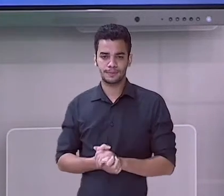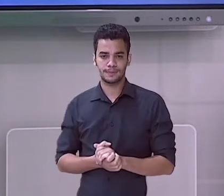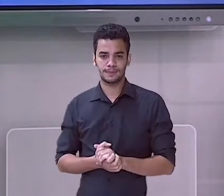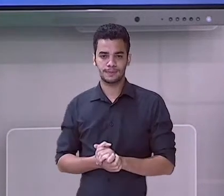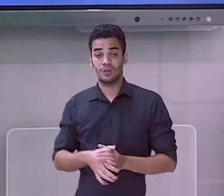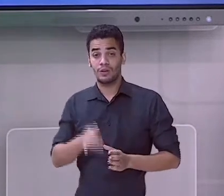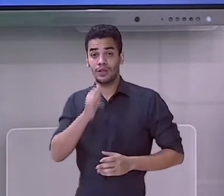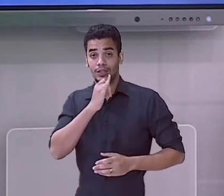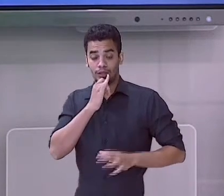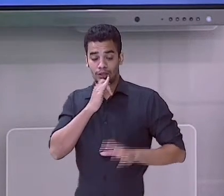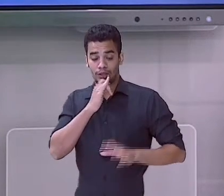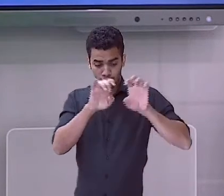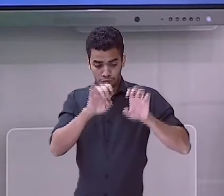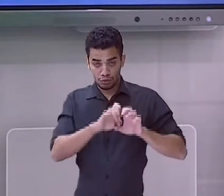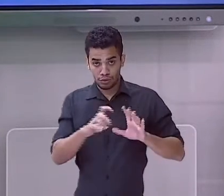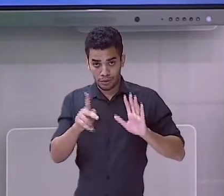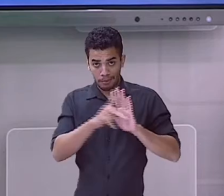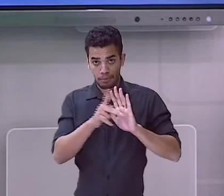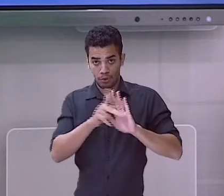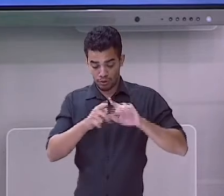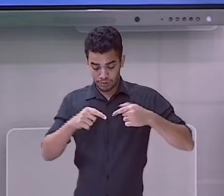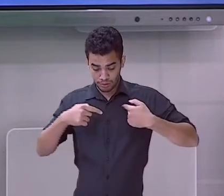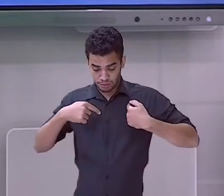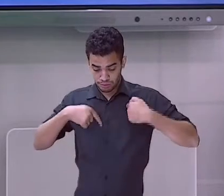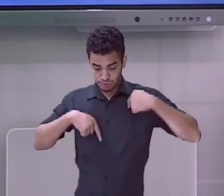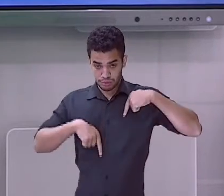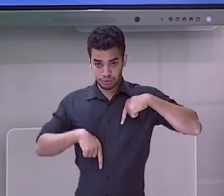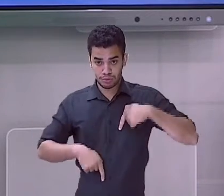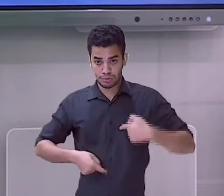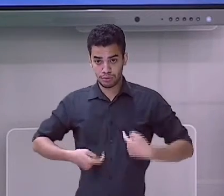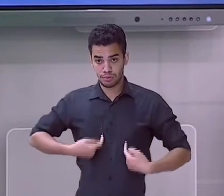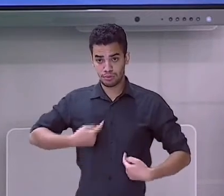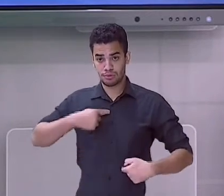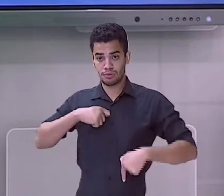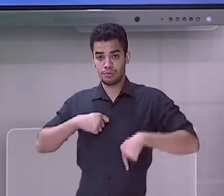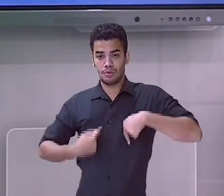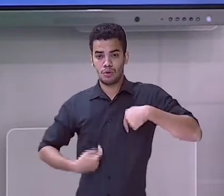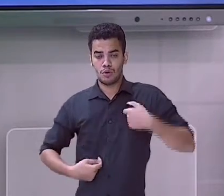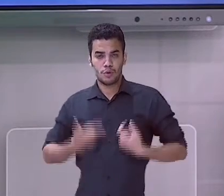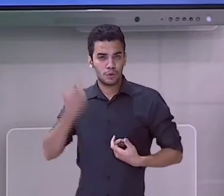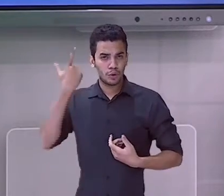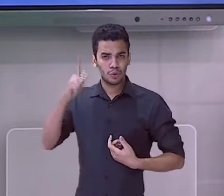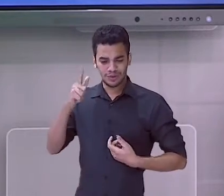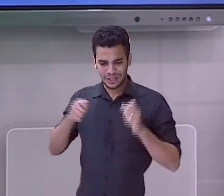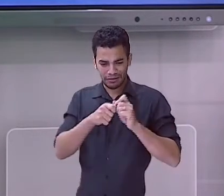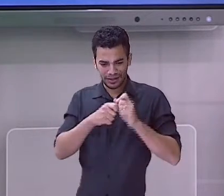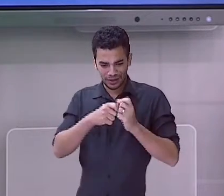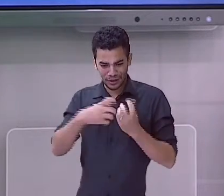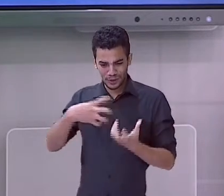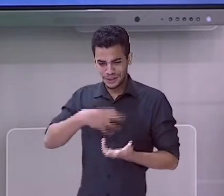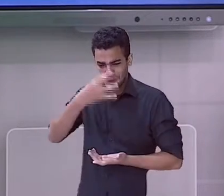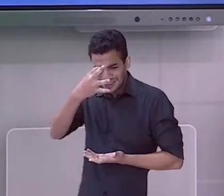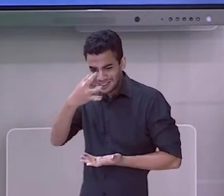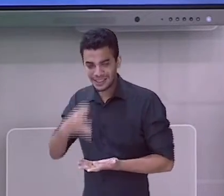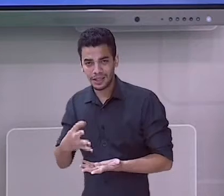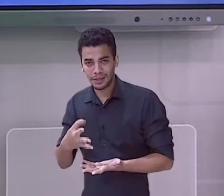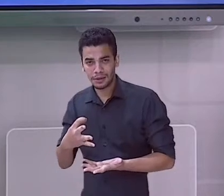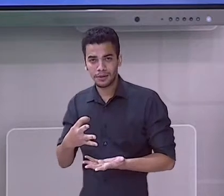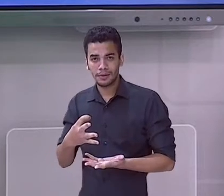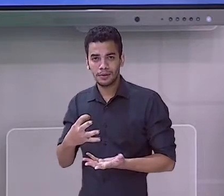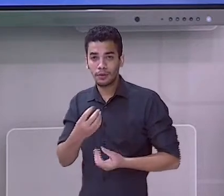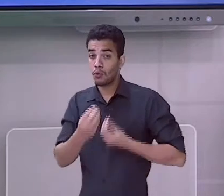as estruturas que fazem com que vem fazer tudo acontecer? E aí?